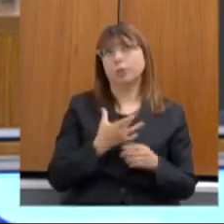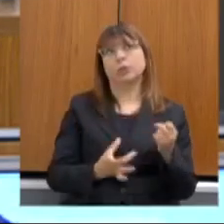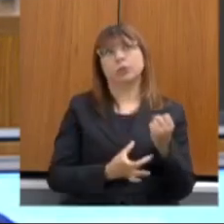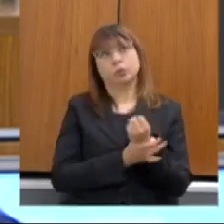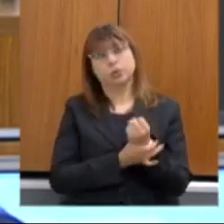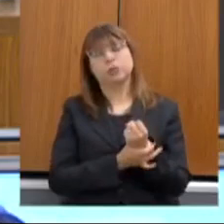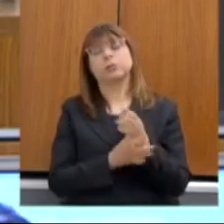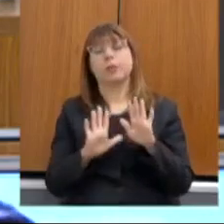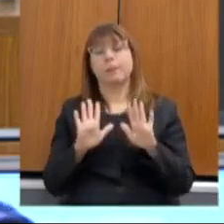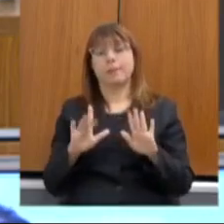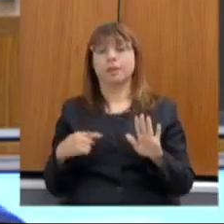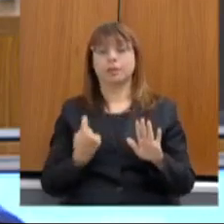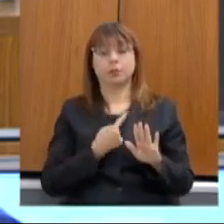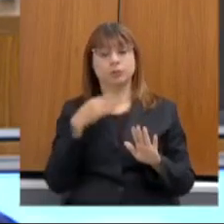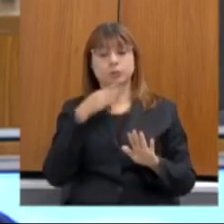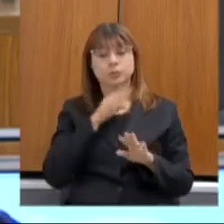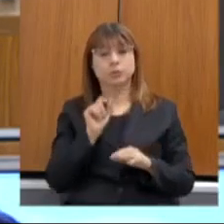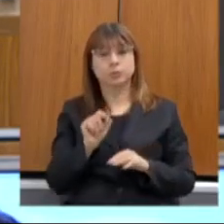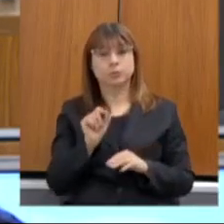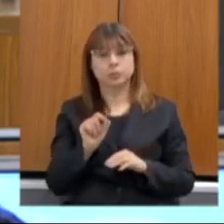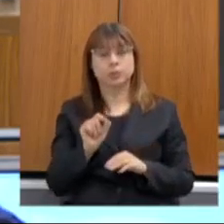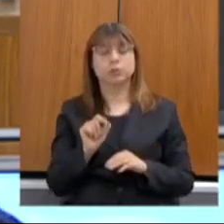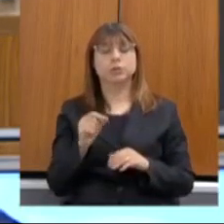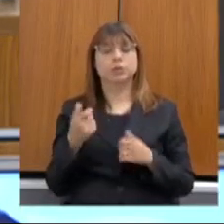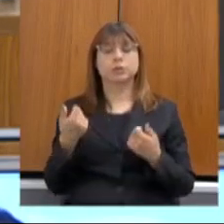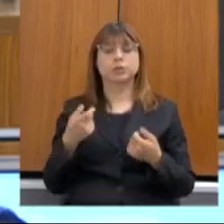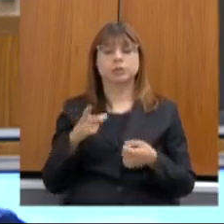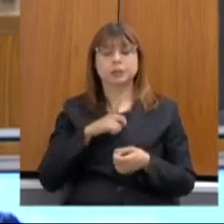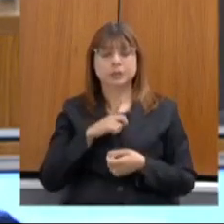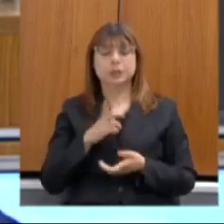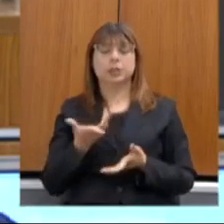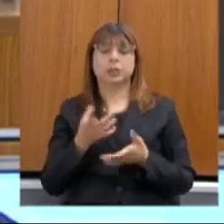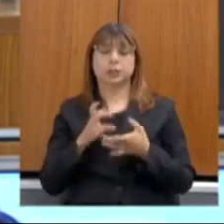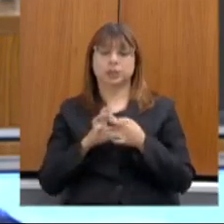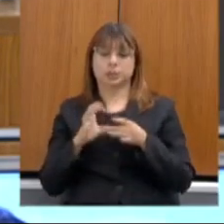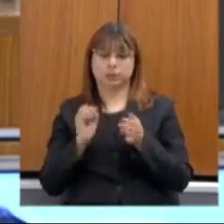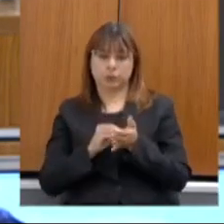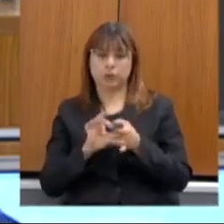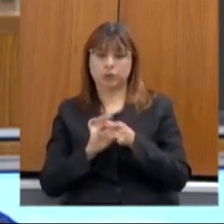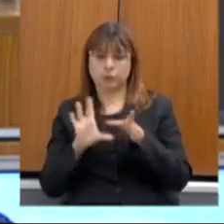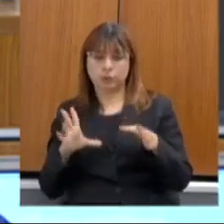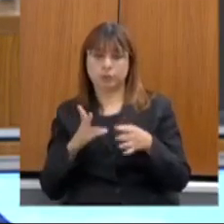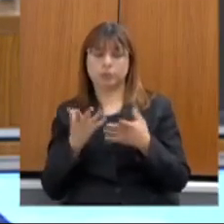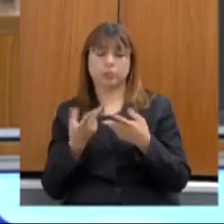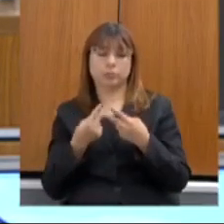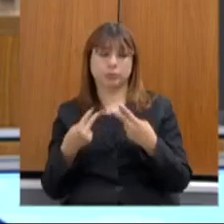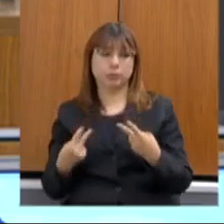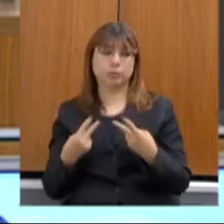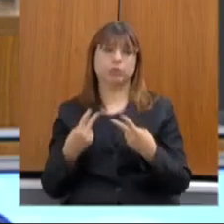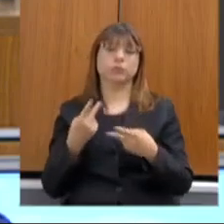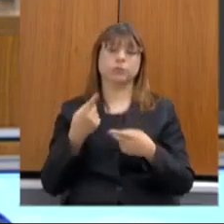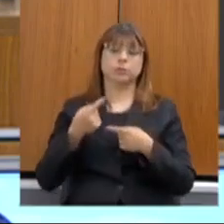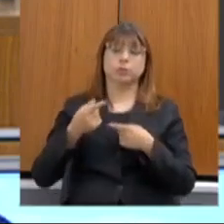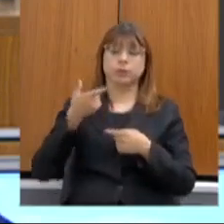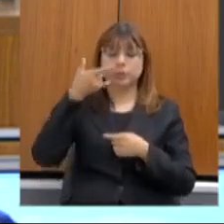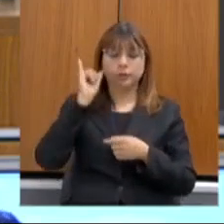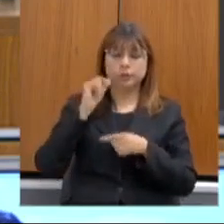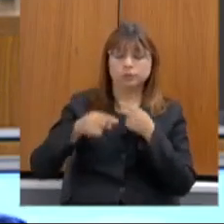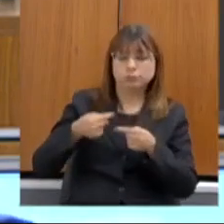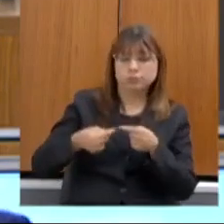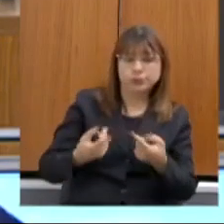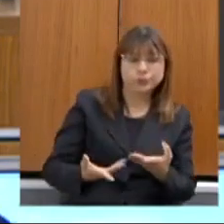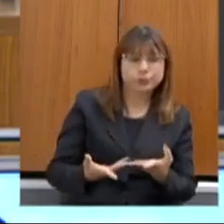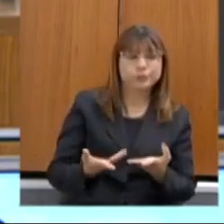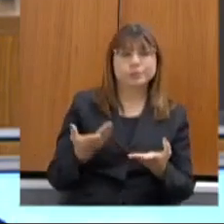mas o que a gente entende aqui a disse liberar muita coisa a dizer desburocratizar muita coisa para que a gente